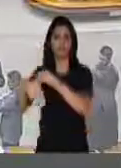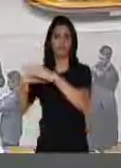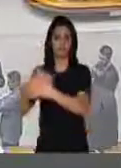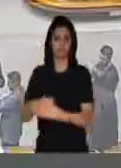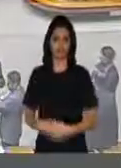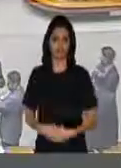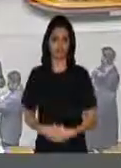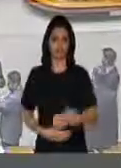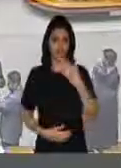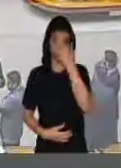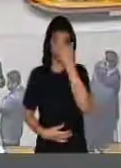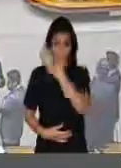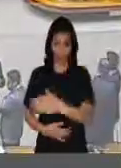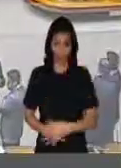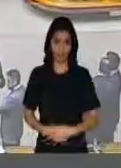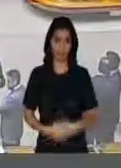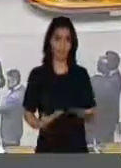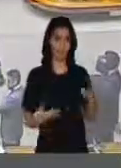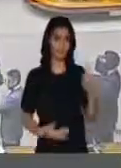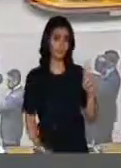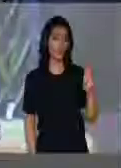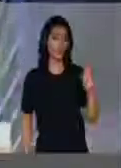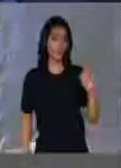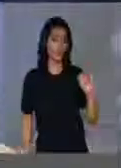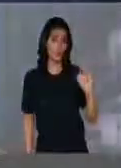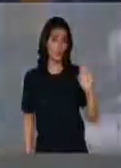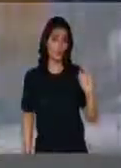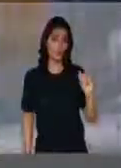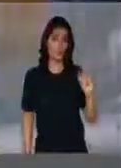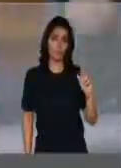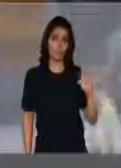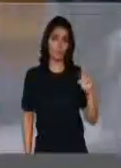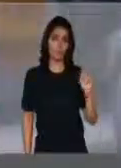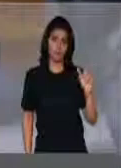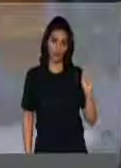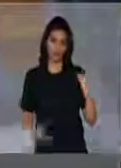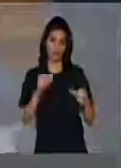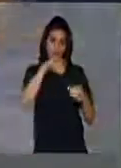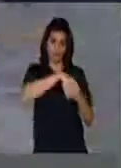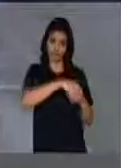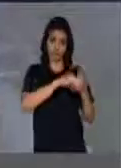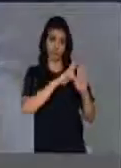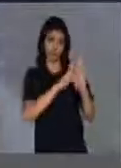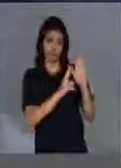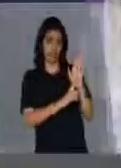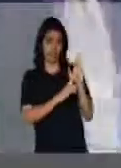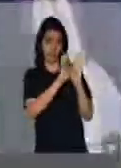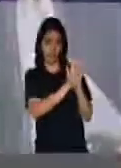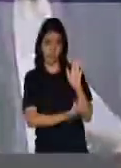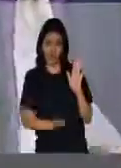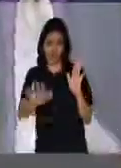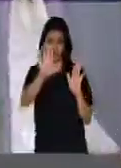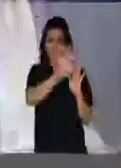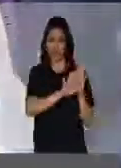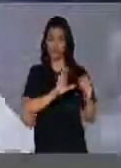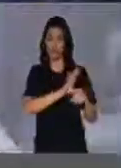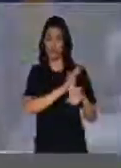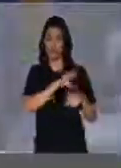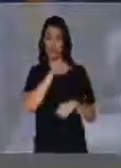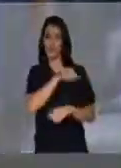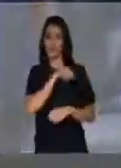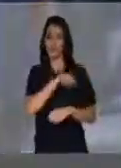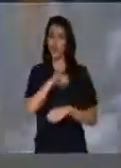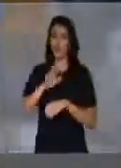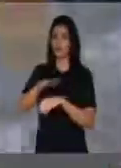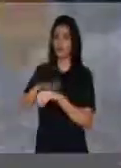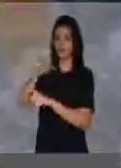Presidente, foi Rui Barbosa que inseriu nas normas nacionais esse princípio aqui, referido pelo